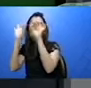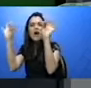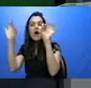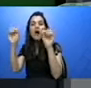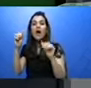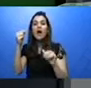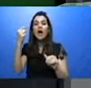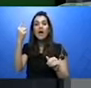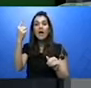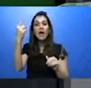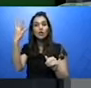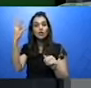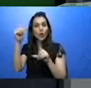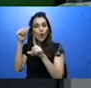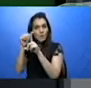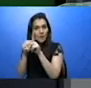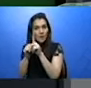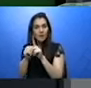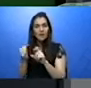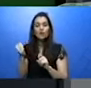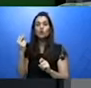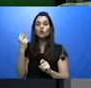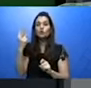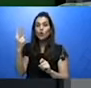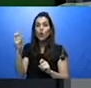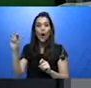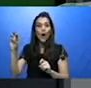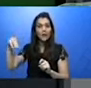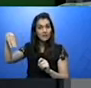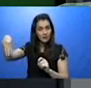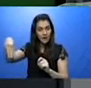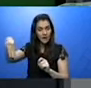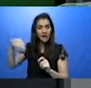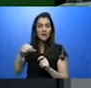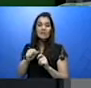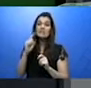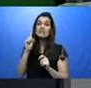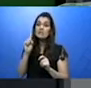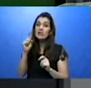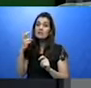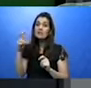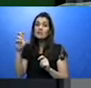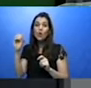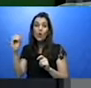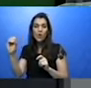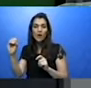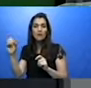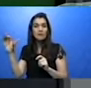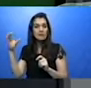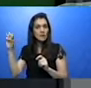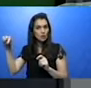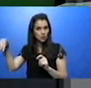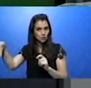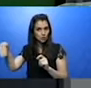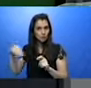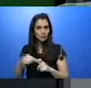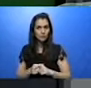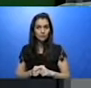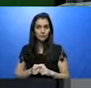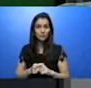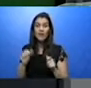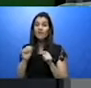14 meses, 2 metros e 150 e 170 centímetros. Para fazer